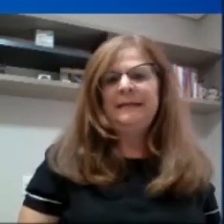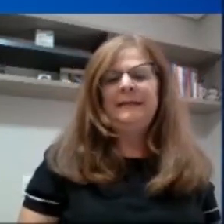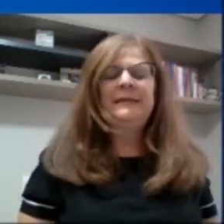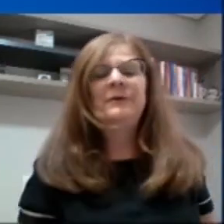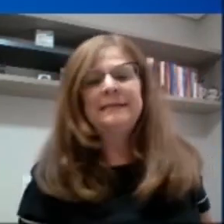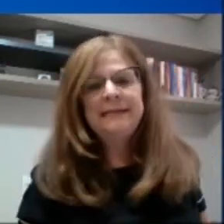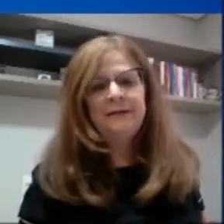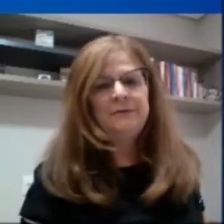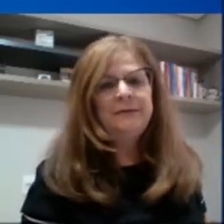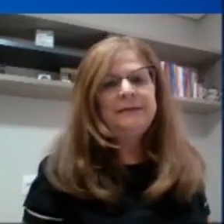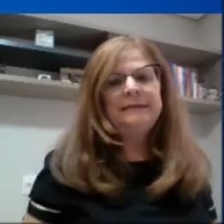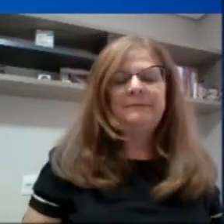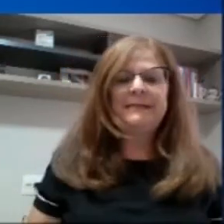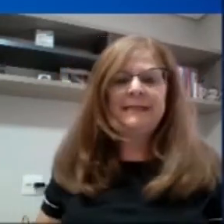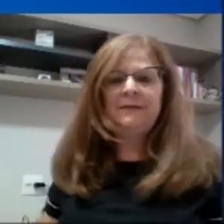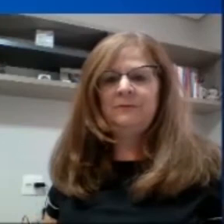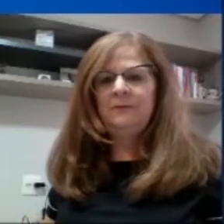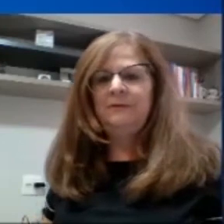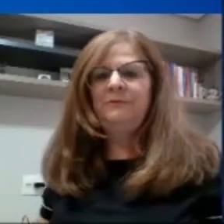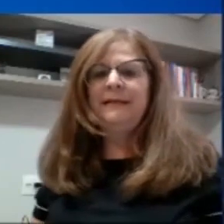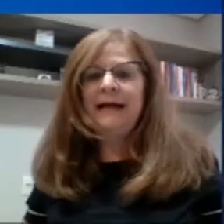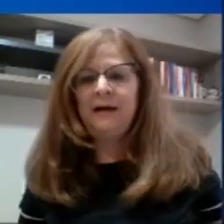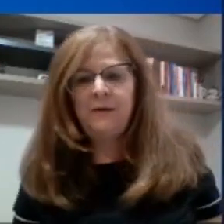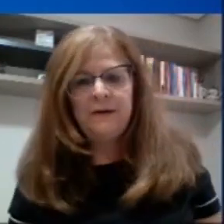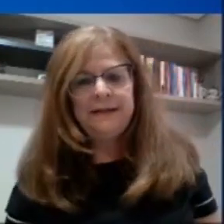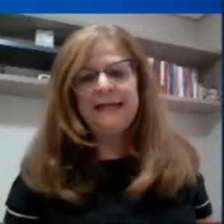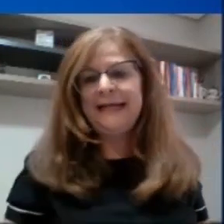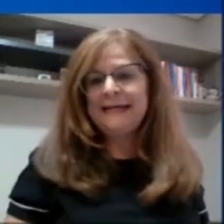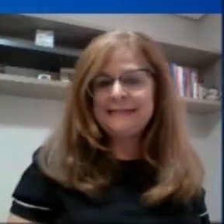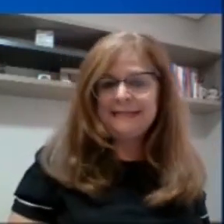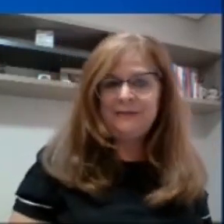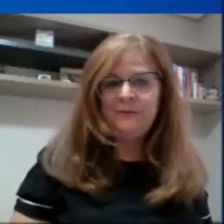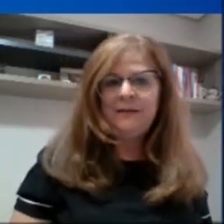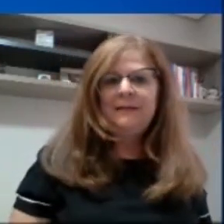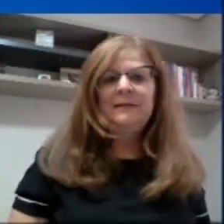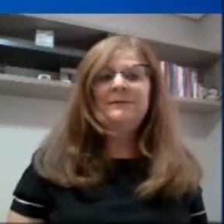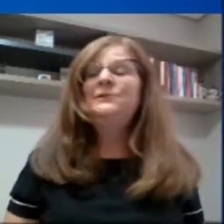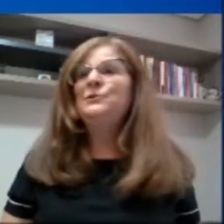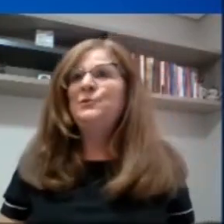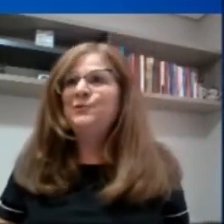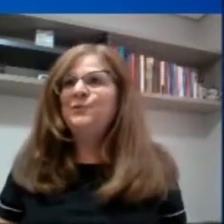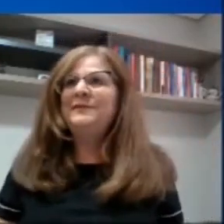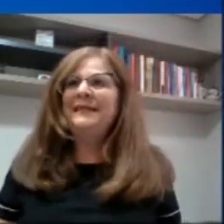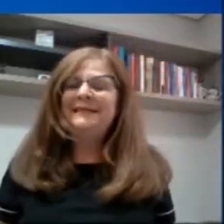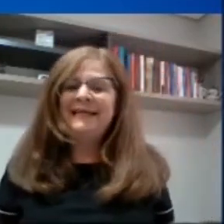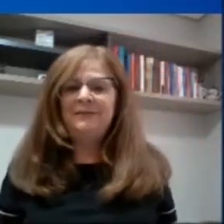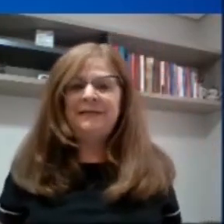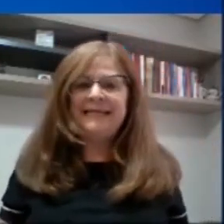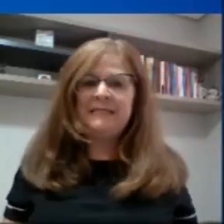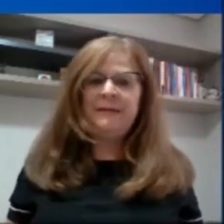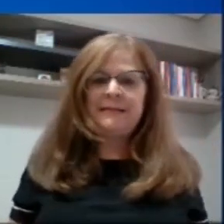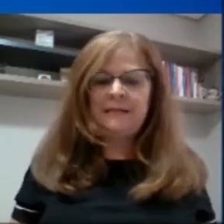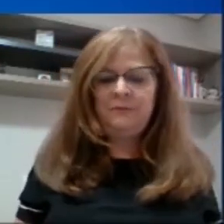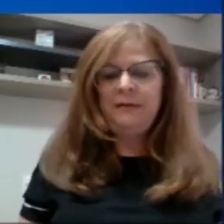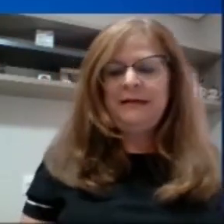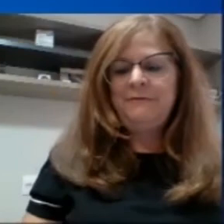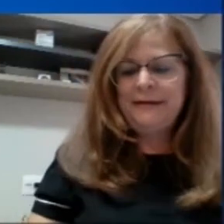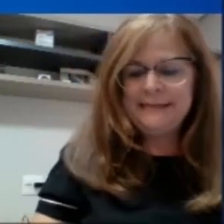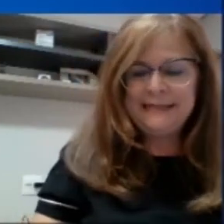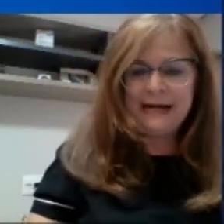português. Interrogação, exclamação, final, negação. Então, isso tudo está dentro da